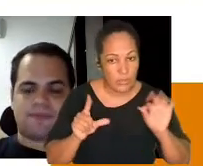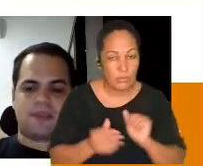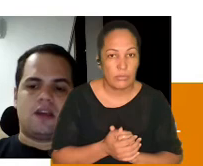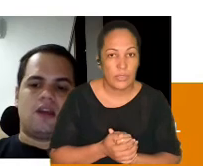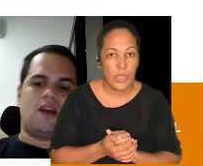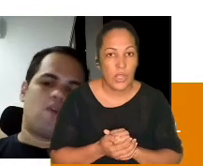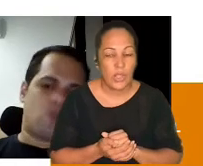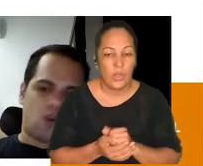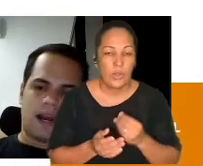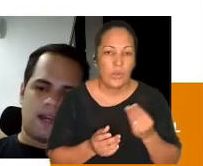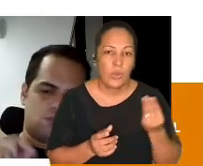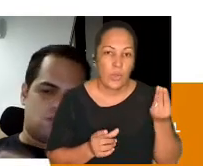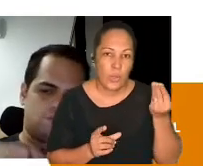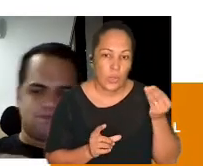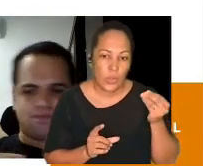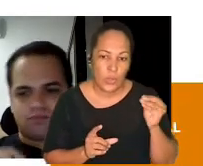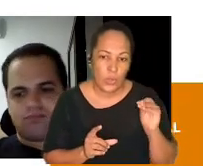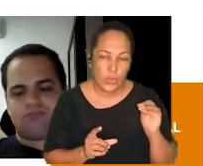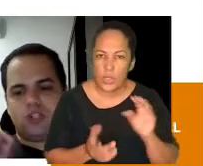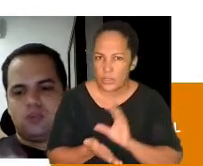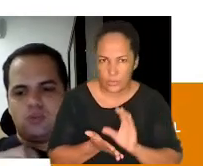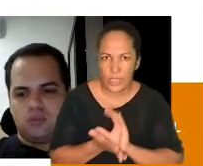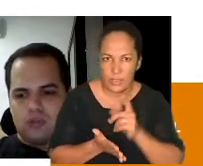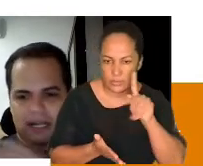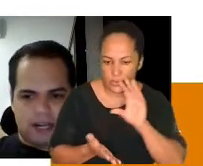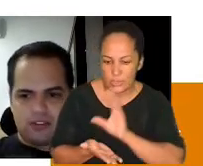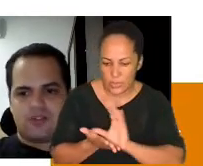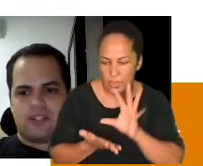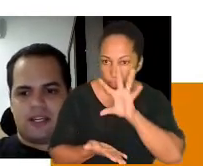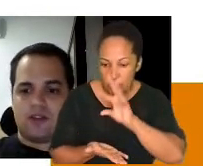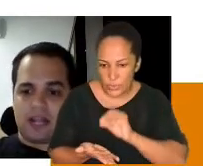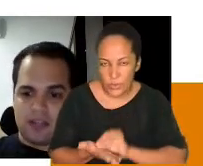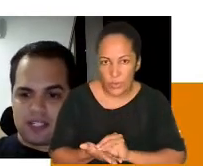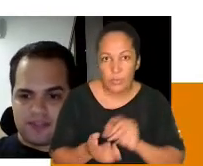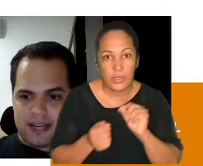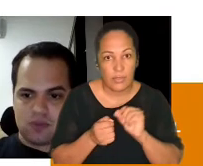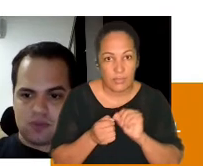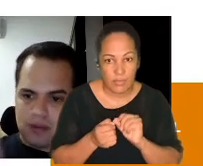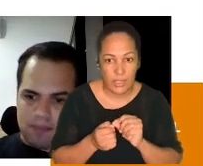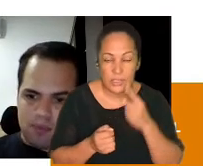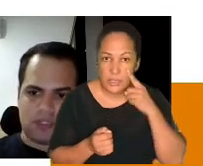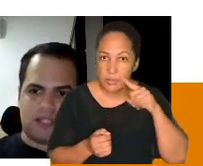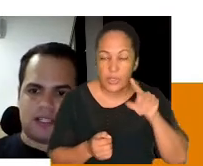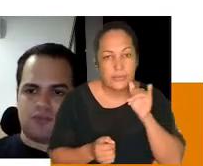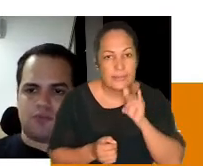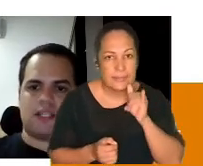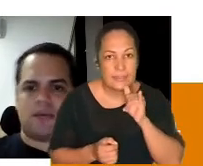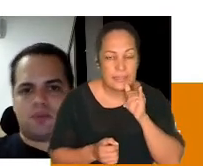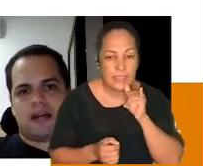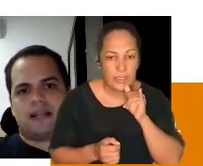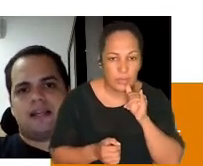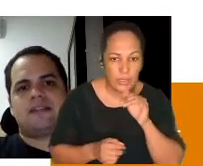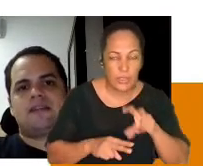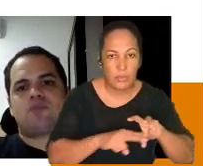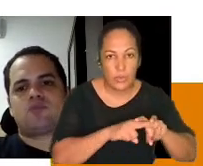diagrama, coloca aí no caderno de vocês, eu quero que vocês façam, apontem, né? Se for, por